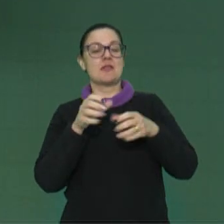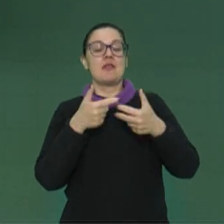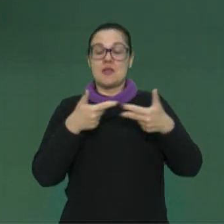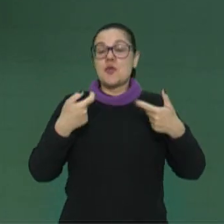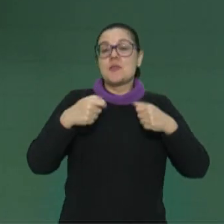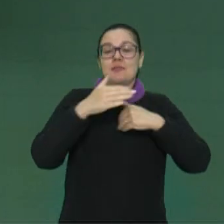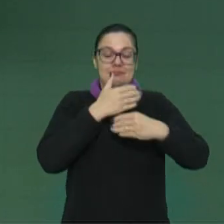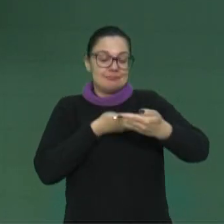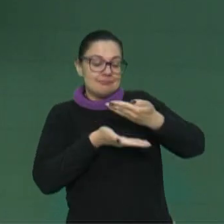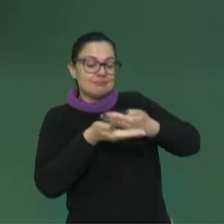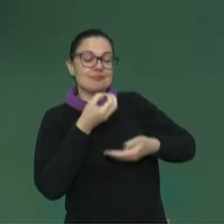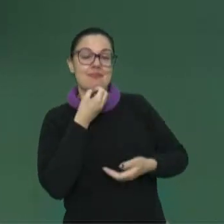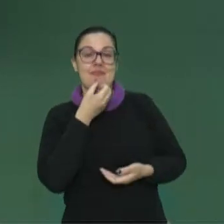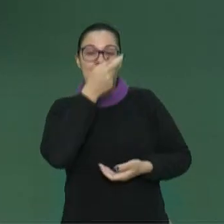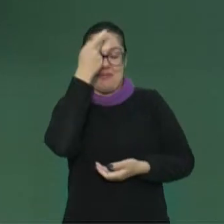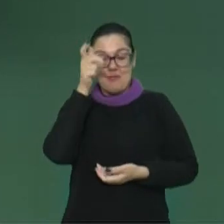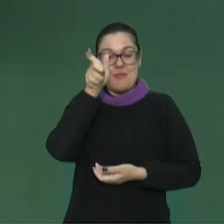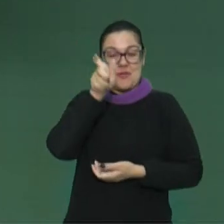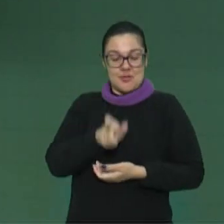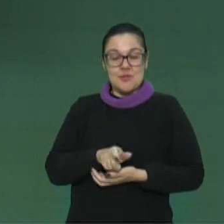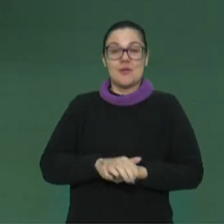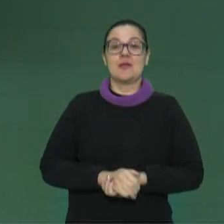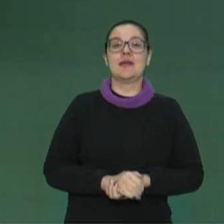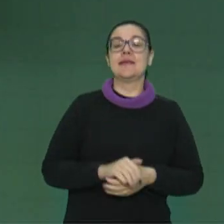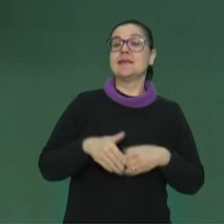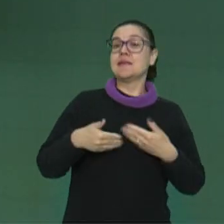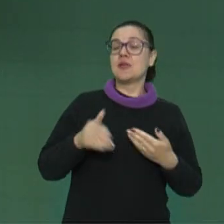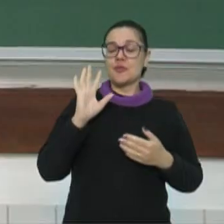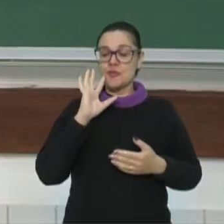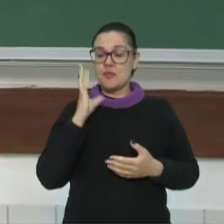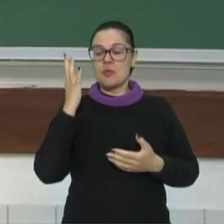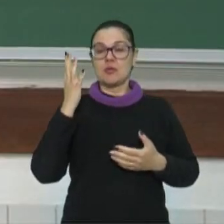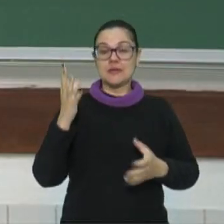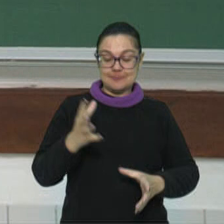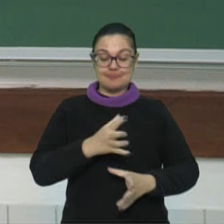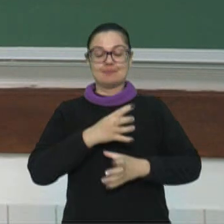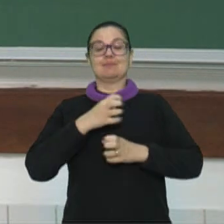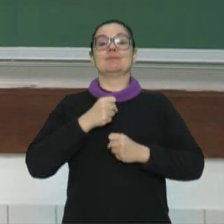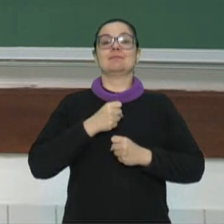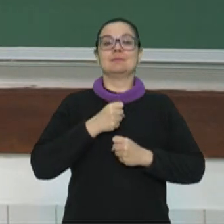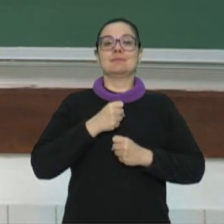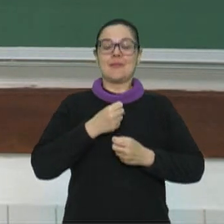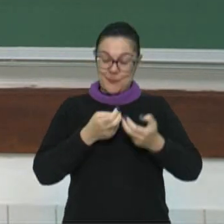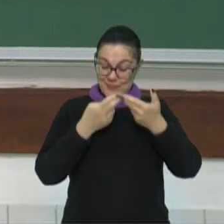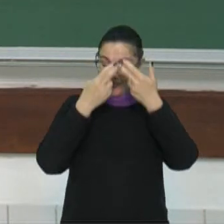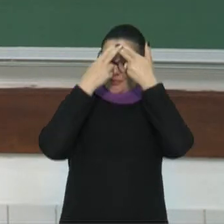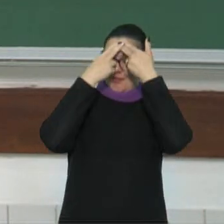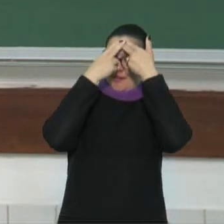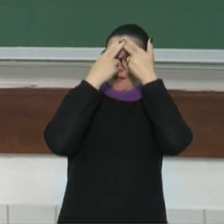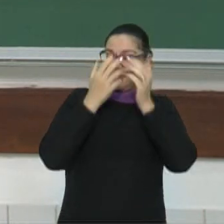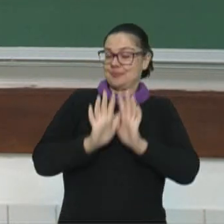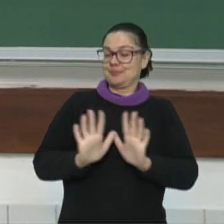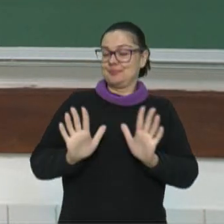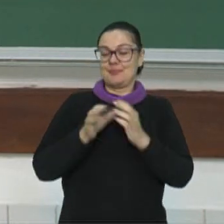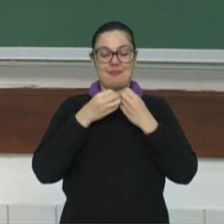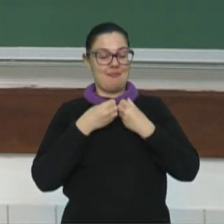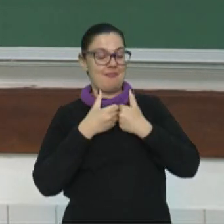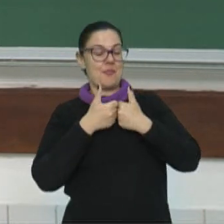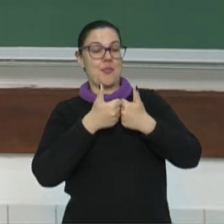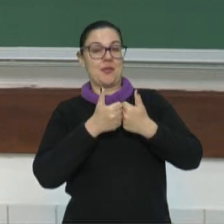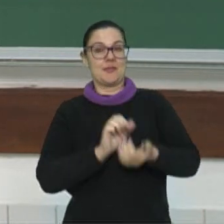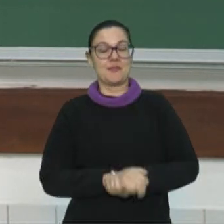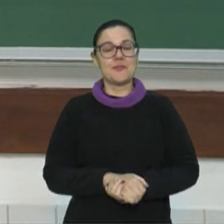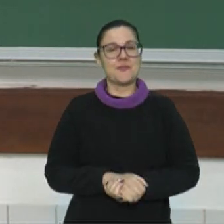pessoas bem, né? Poxa vida. Então, o que acontece? A gente reage como? Gera trauma, a gente fica mal, faz mal